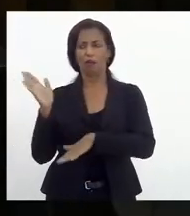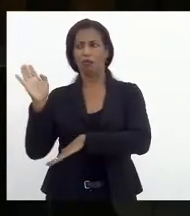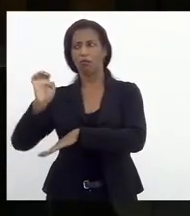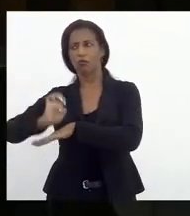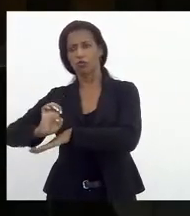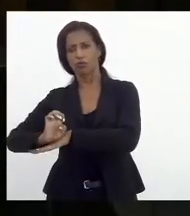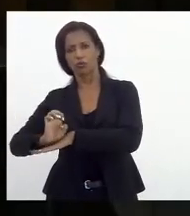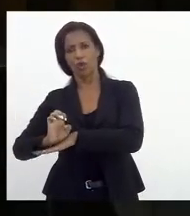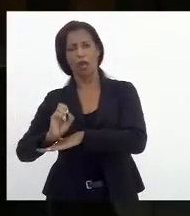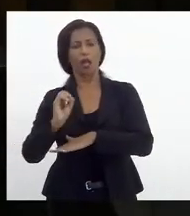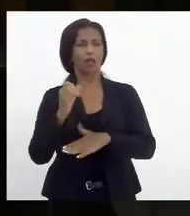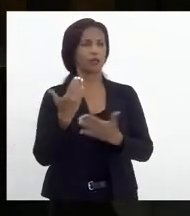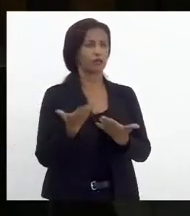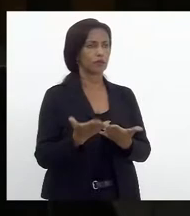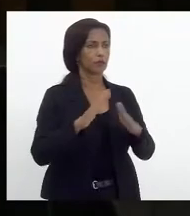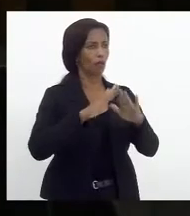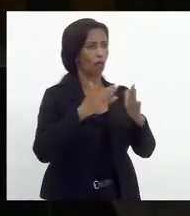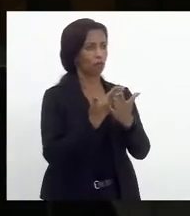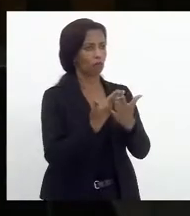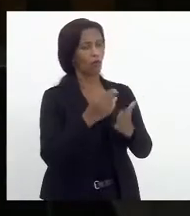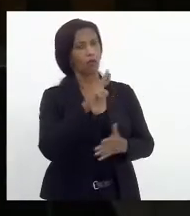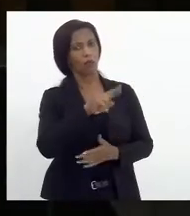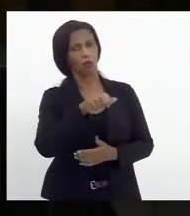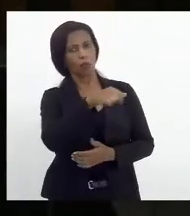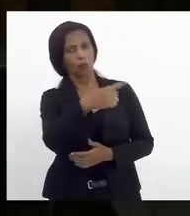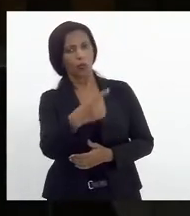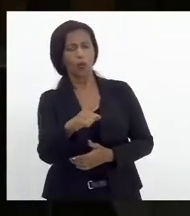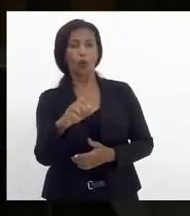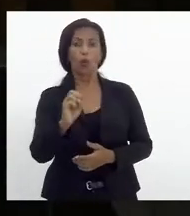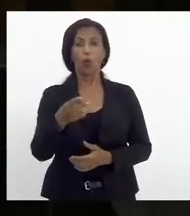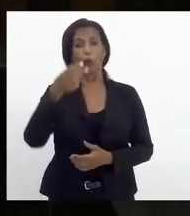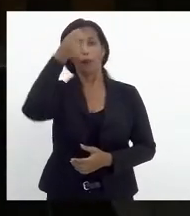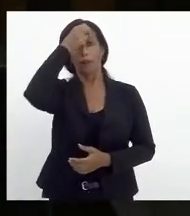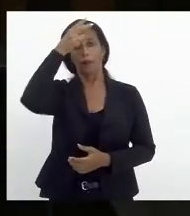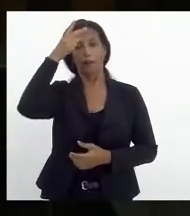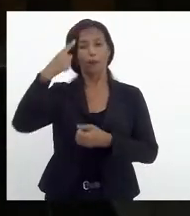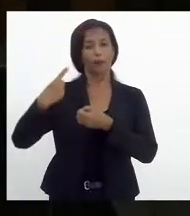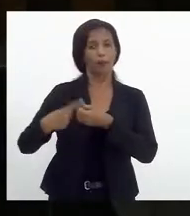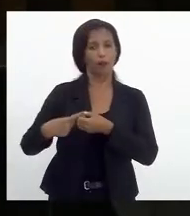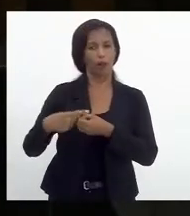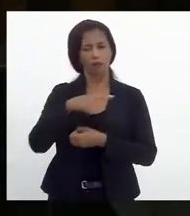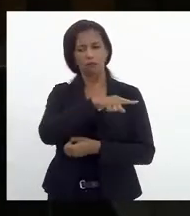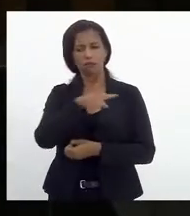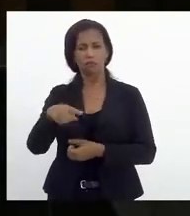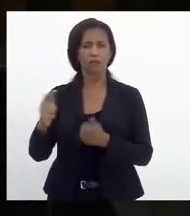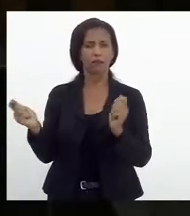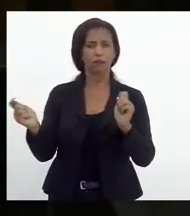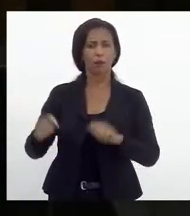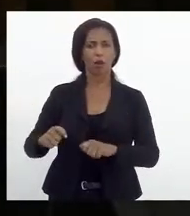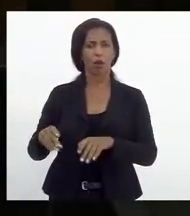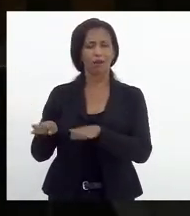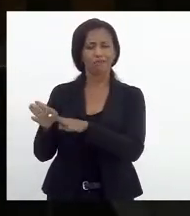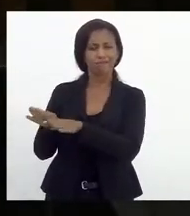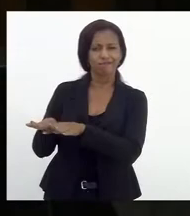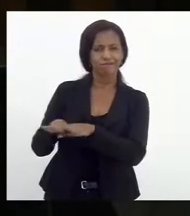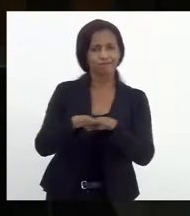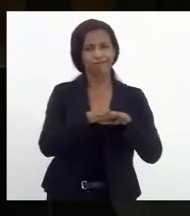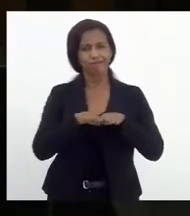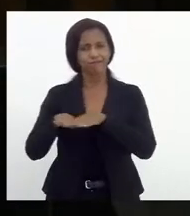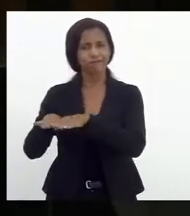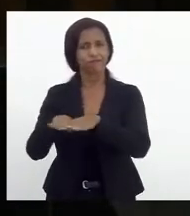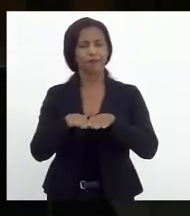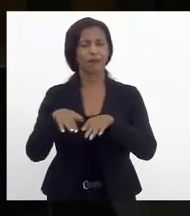Estado, se elas são da União ou dos municípios, elas possam estar na sua plenitude